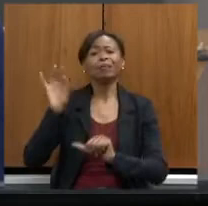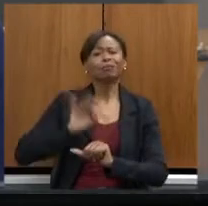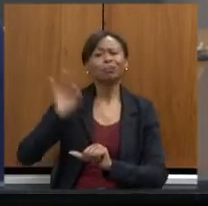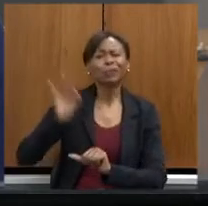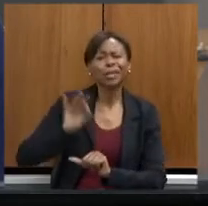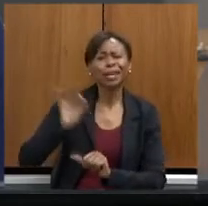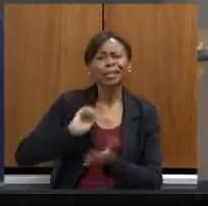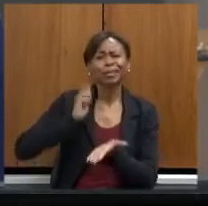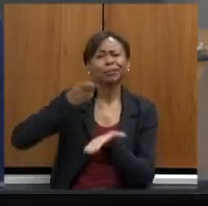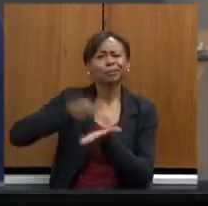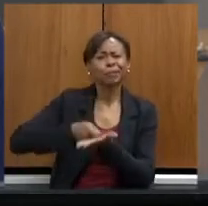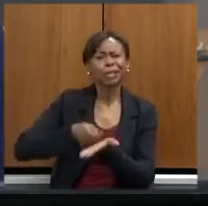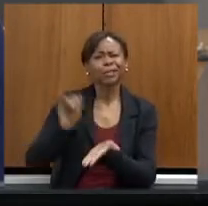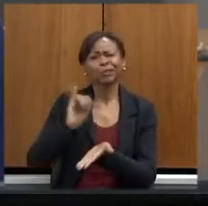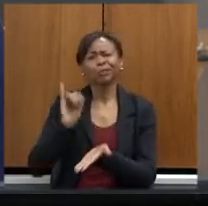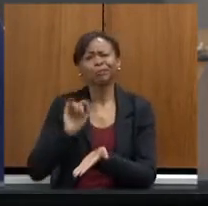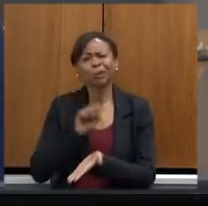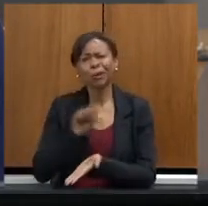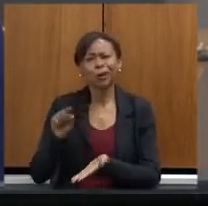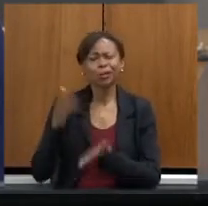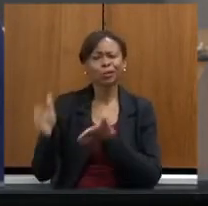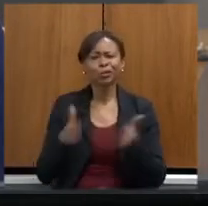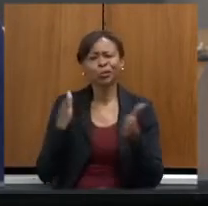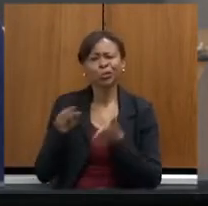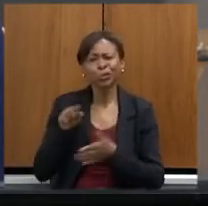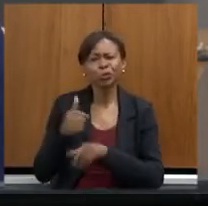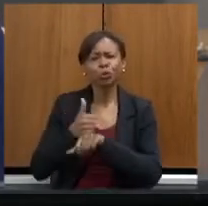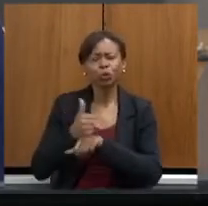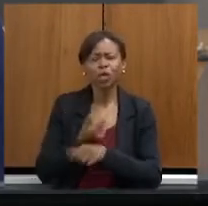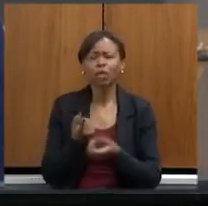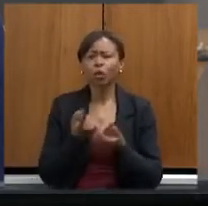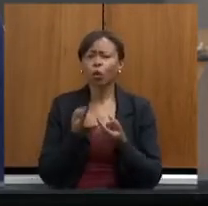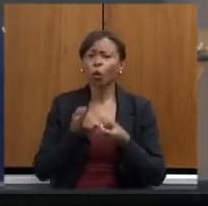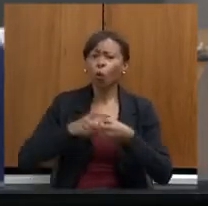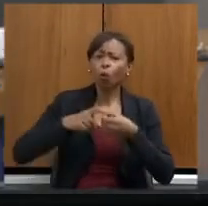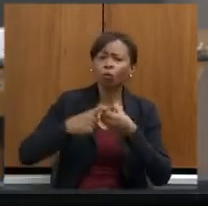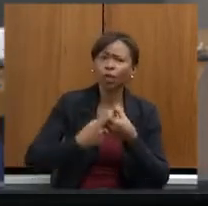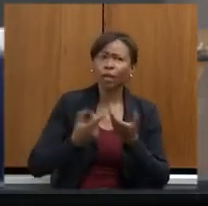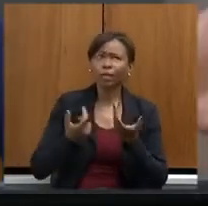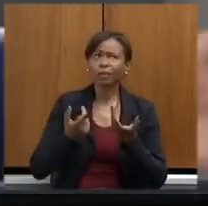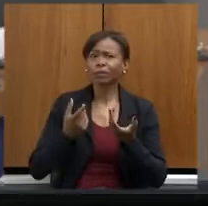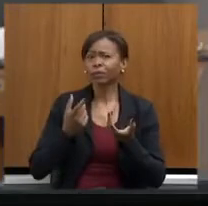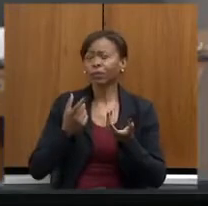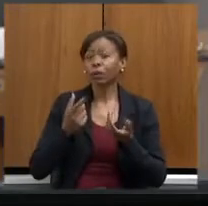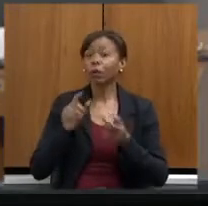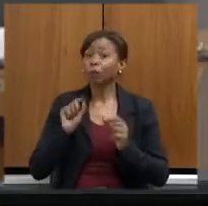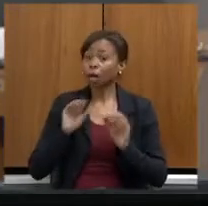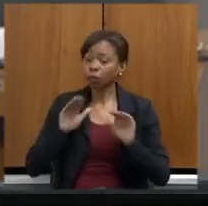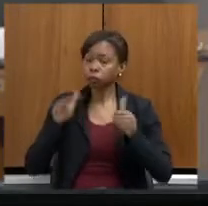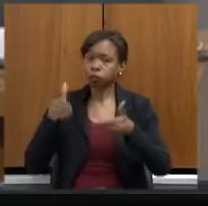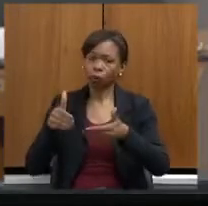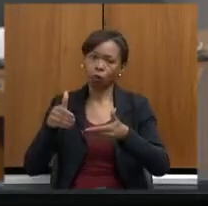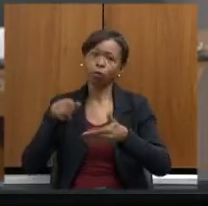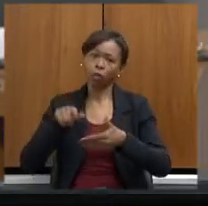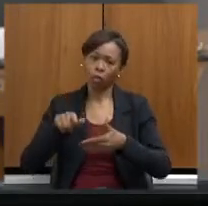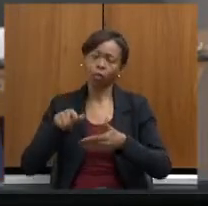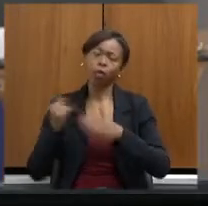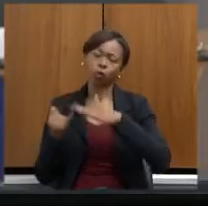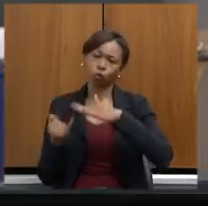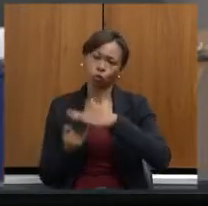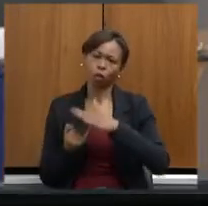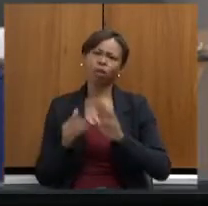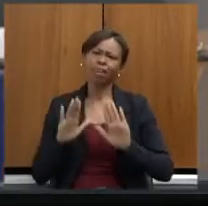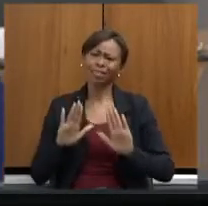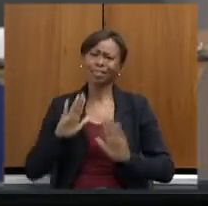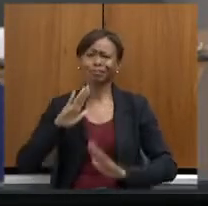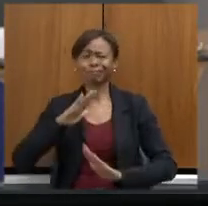produtores pagam todas as questões de recursos Convênios o integral da própria instituição a gente ainda tem